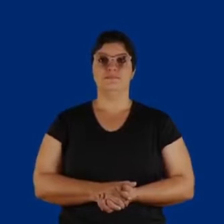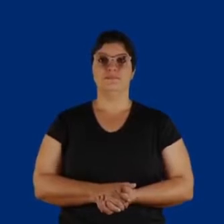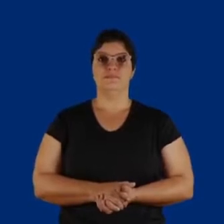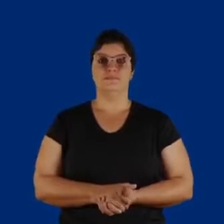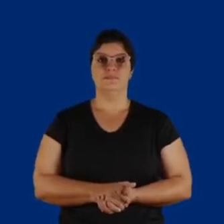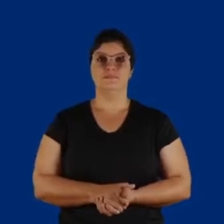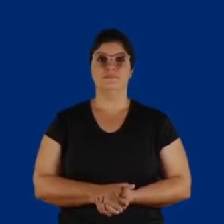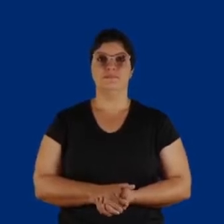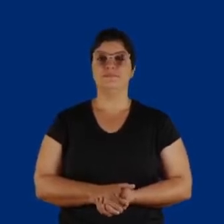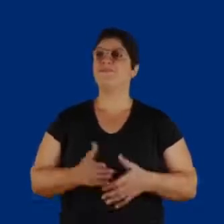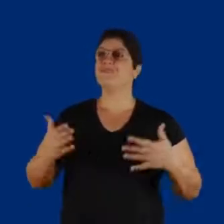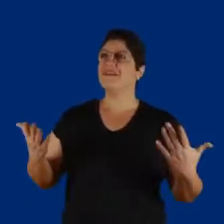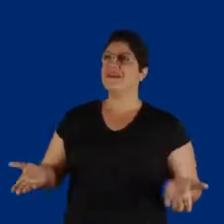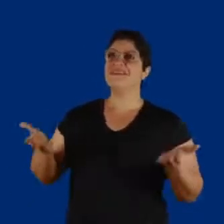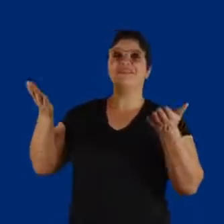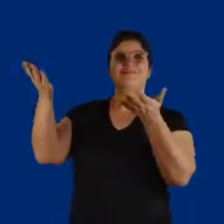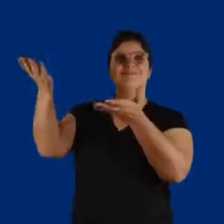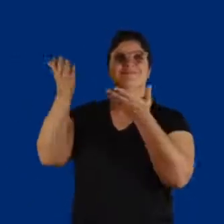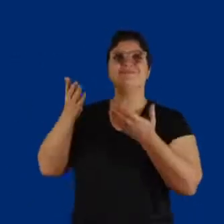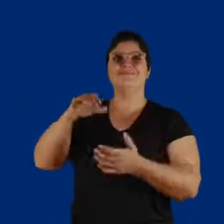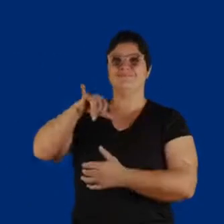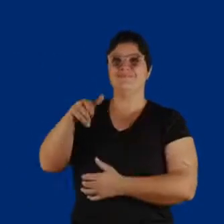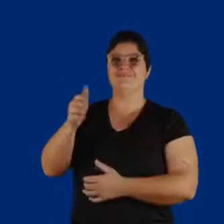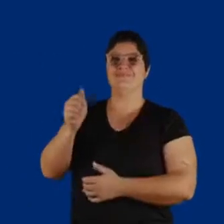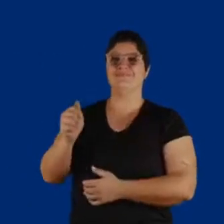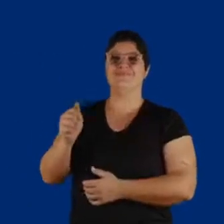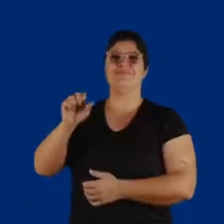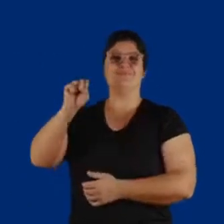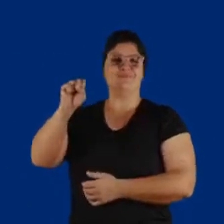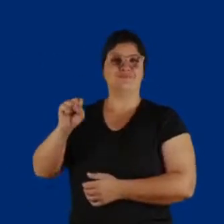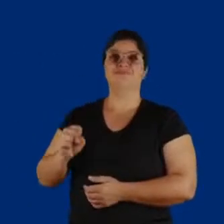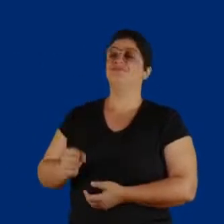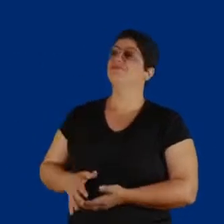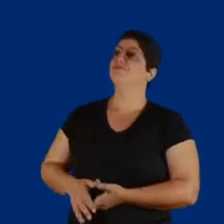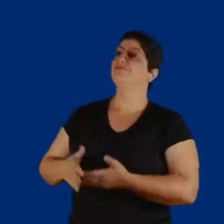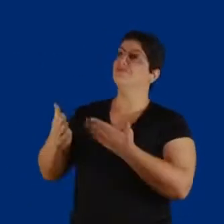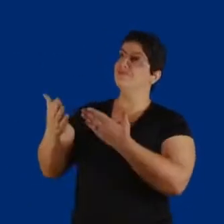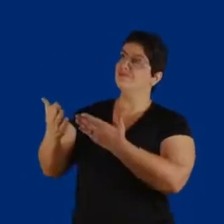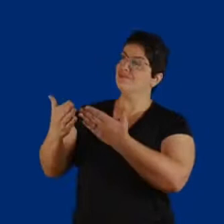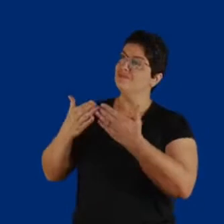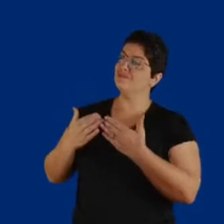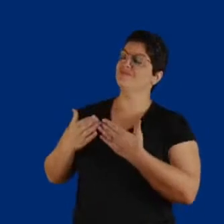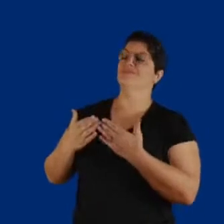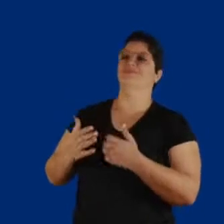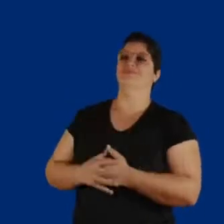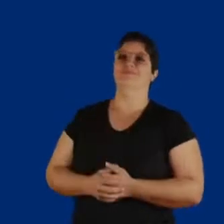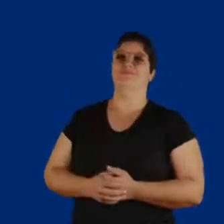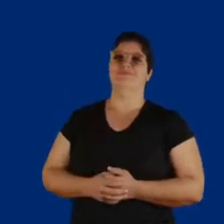Vou convidar a Jason para começar a sua fala. Por favor, Jason.